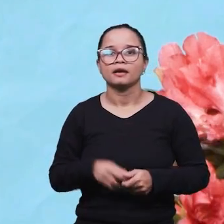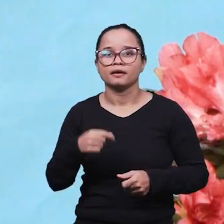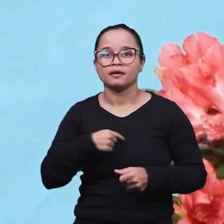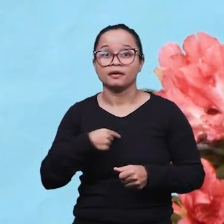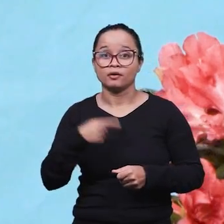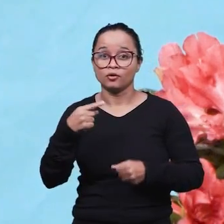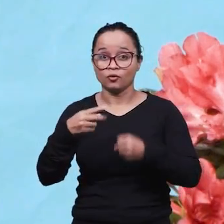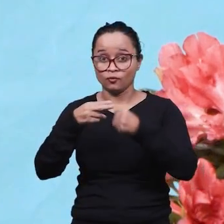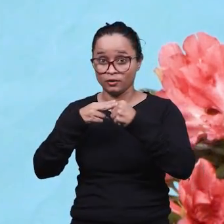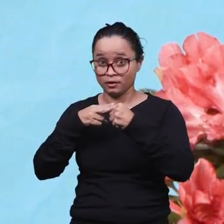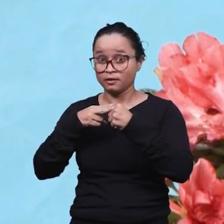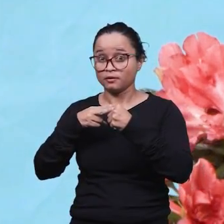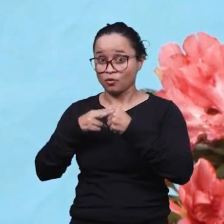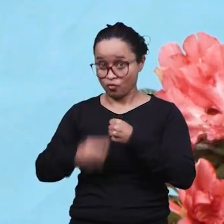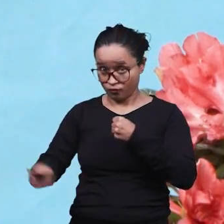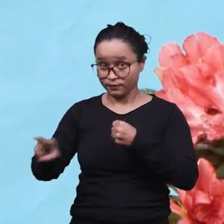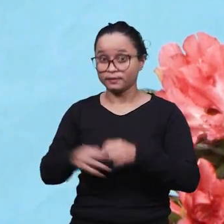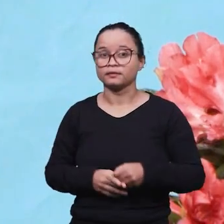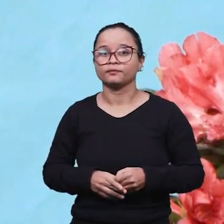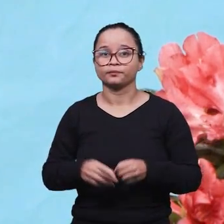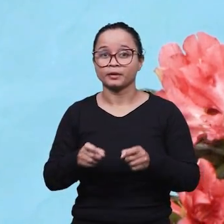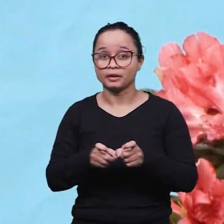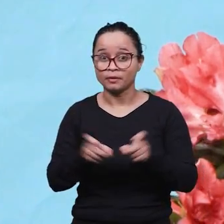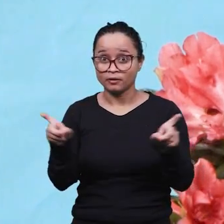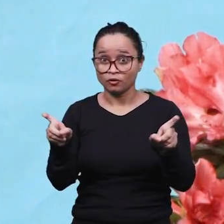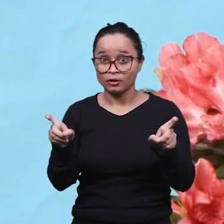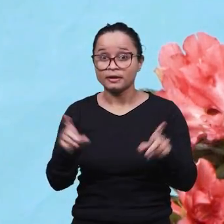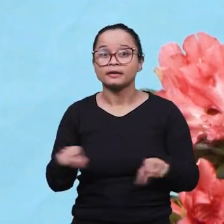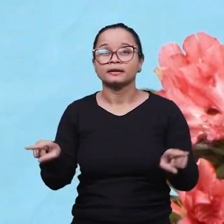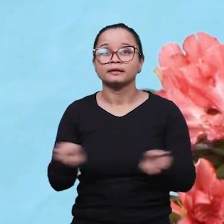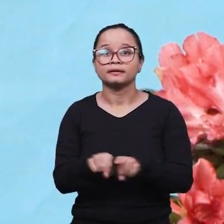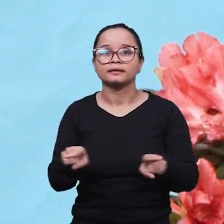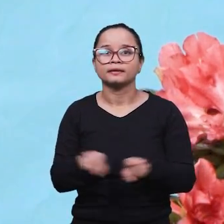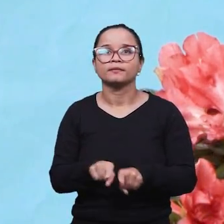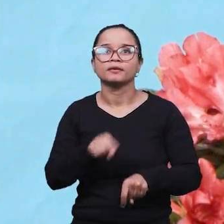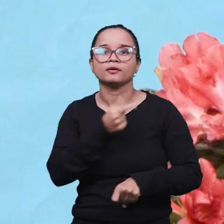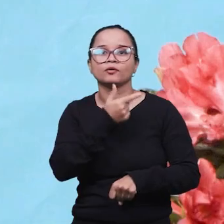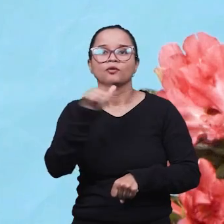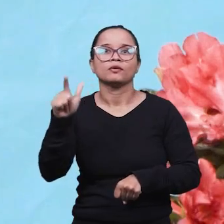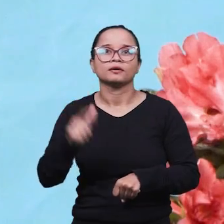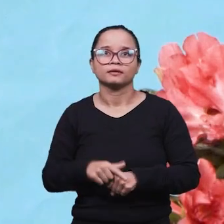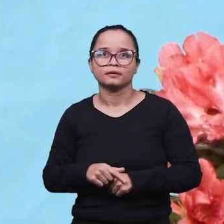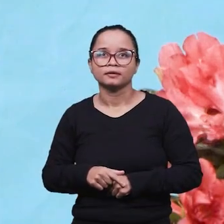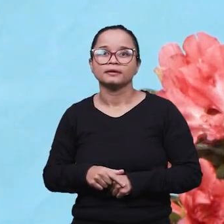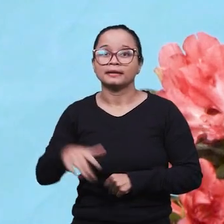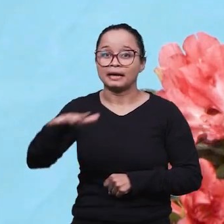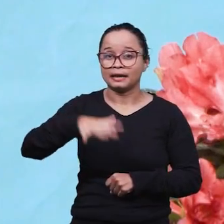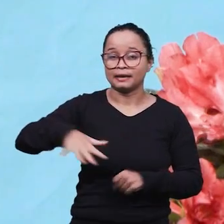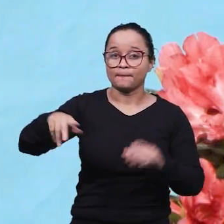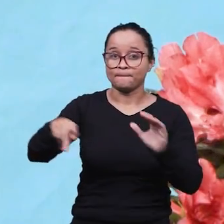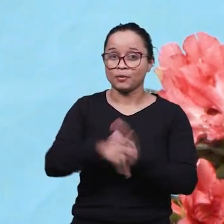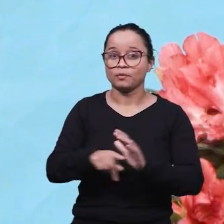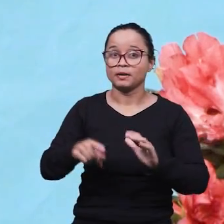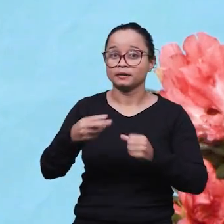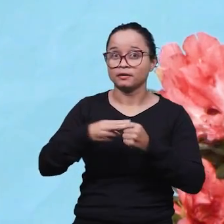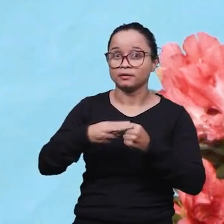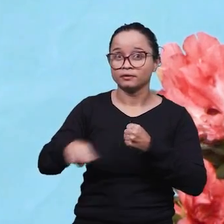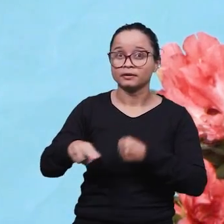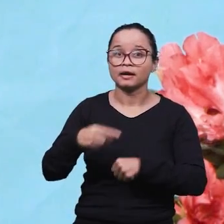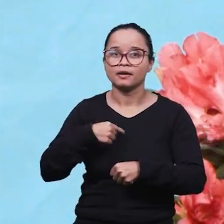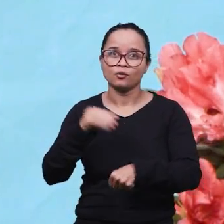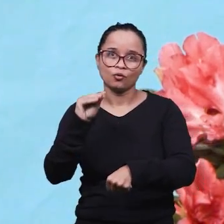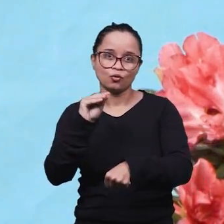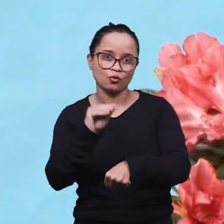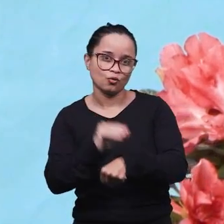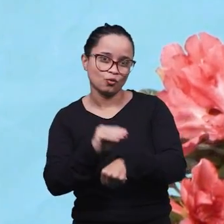e também fiz uma segunda residência médica em mastologia também pela UFES. Então, eu costumo dizer que eu cuido da saúde da